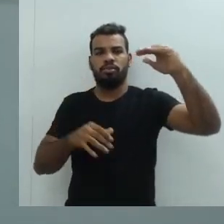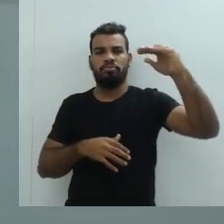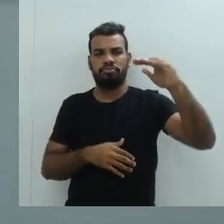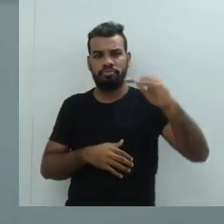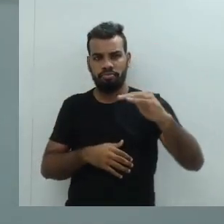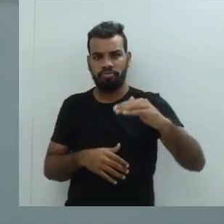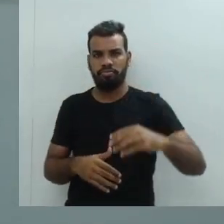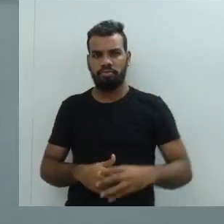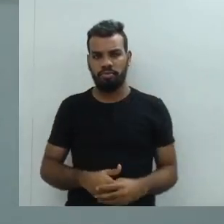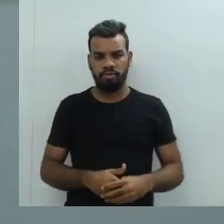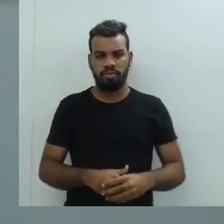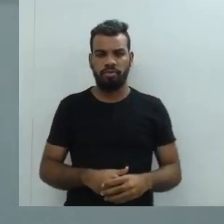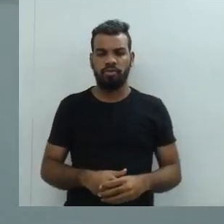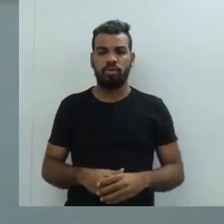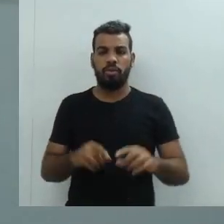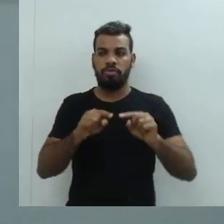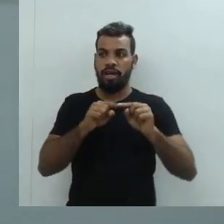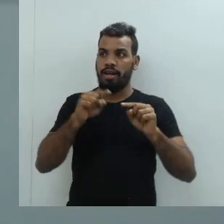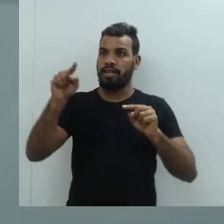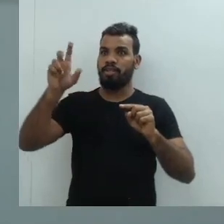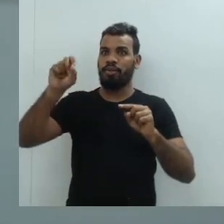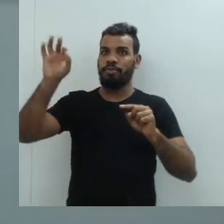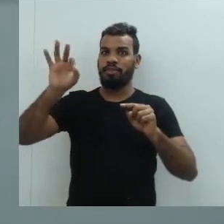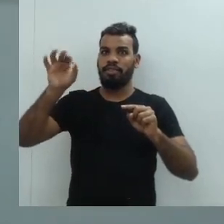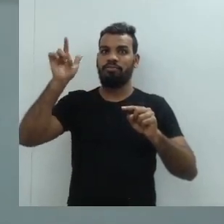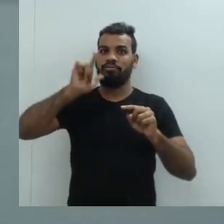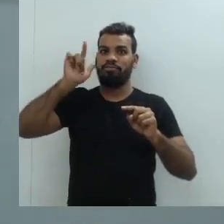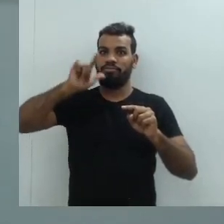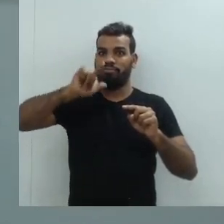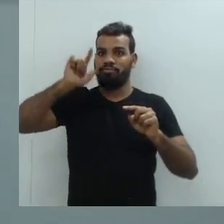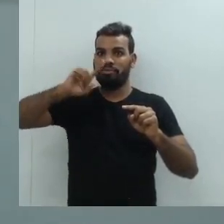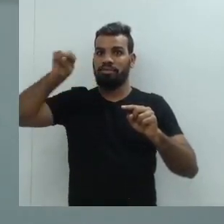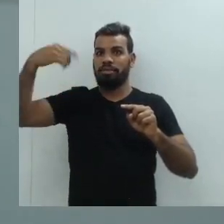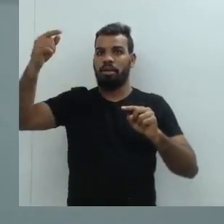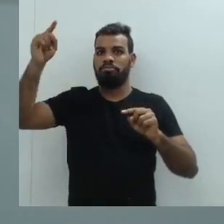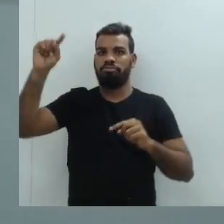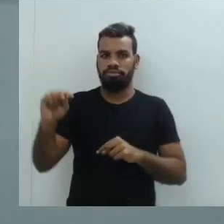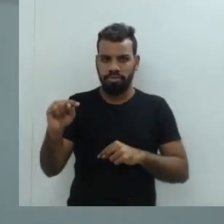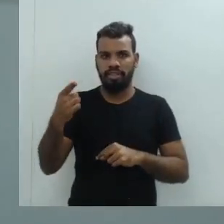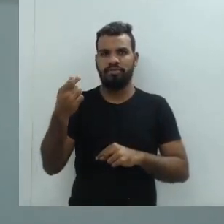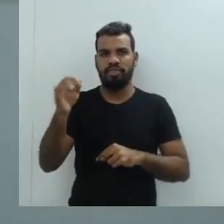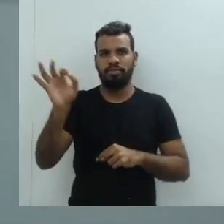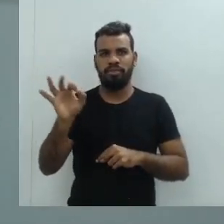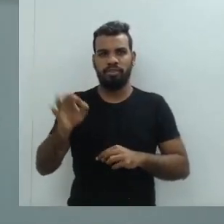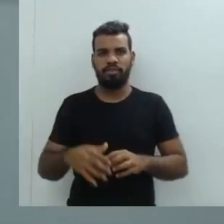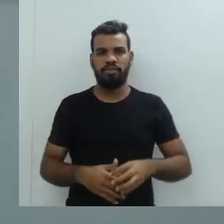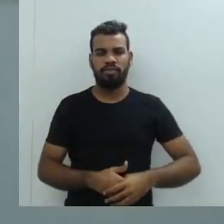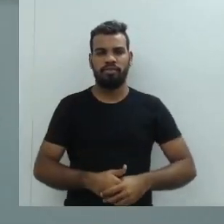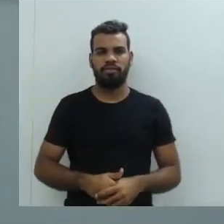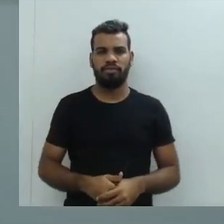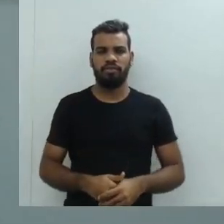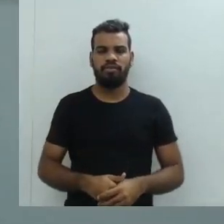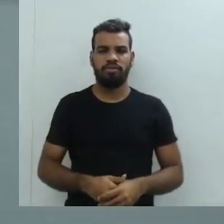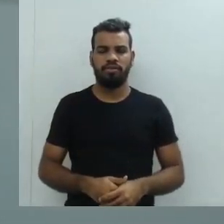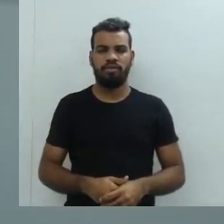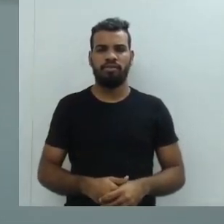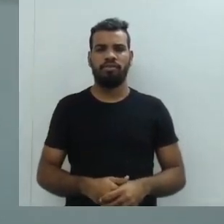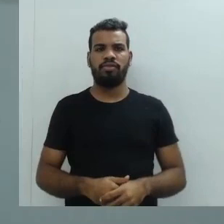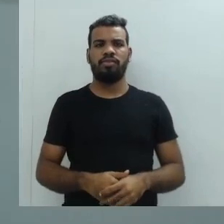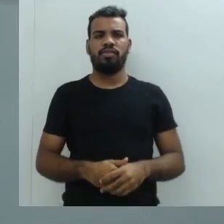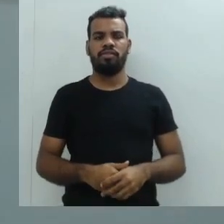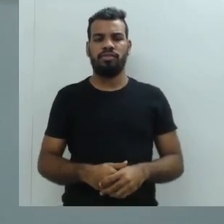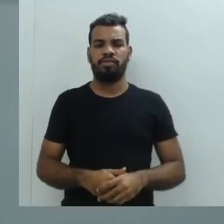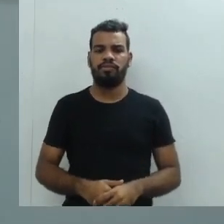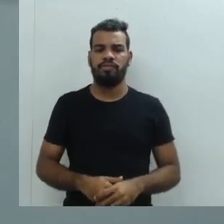crescendo. O contrário, ele estava em 50% e caiu para 20%, por exemplo, seria a vermelha. Então